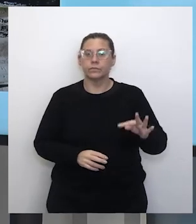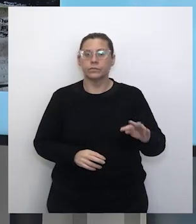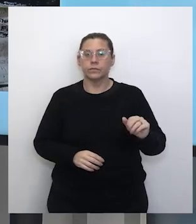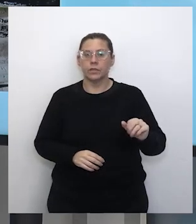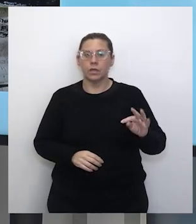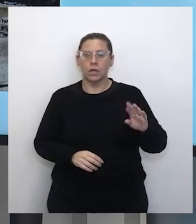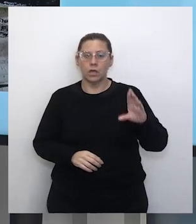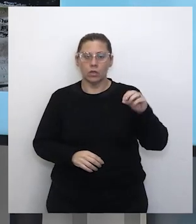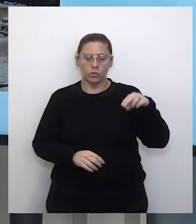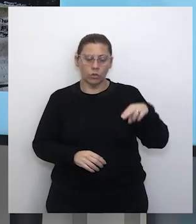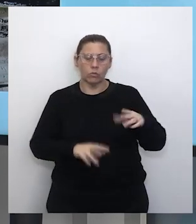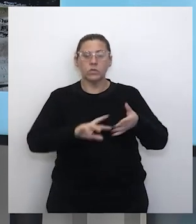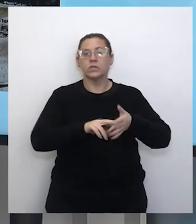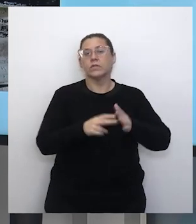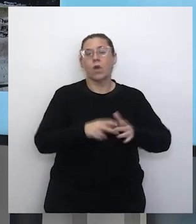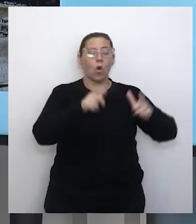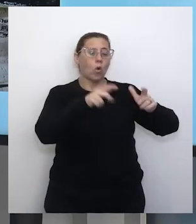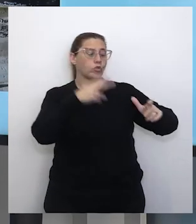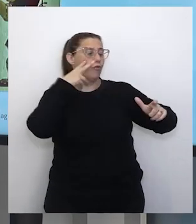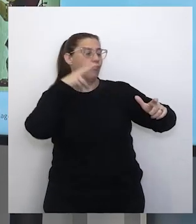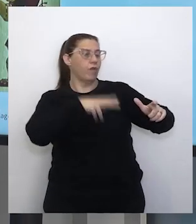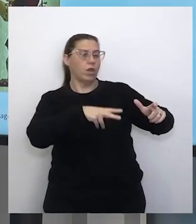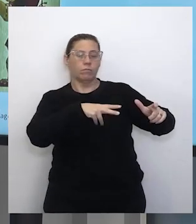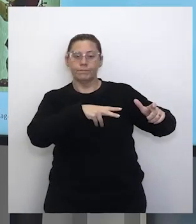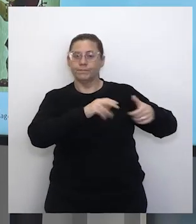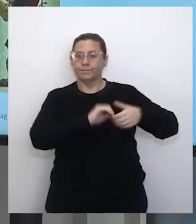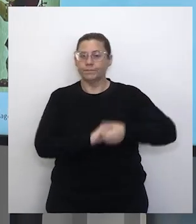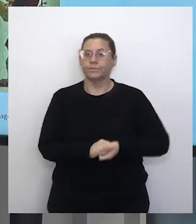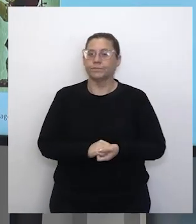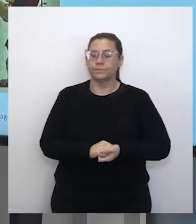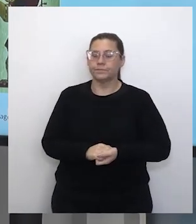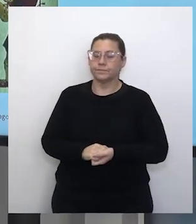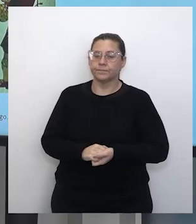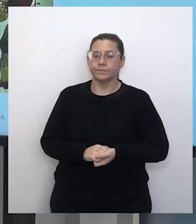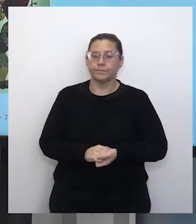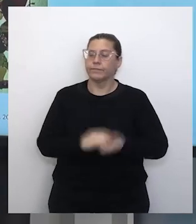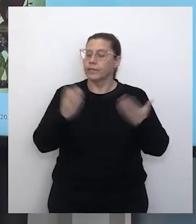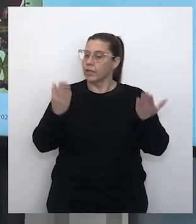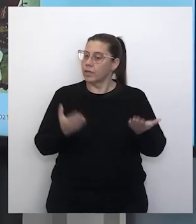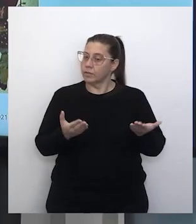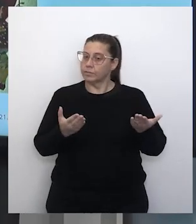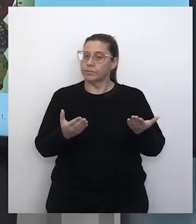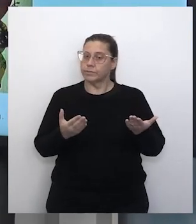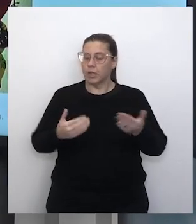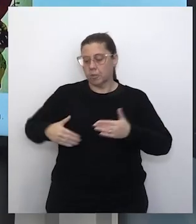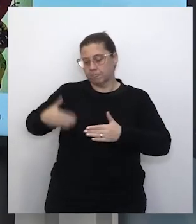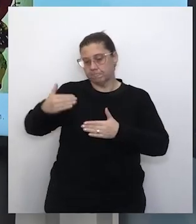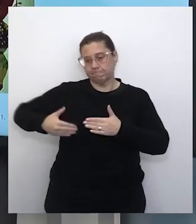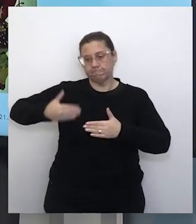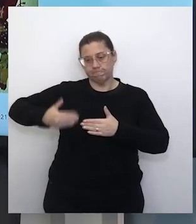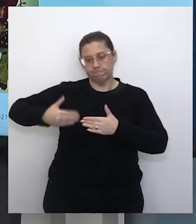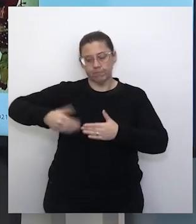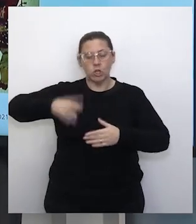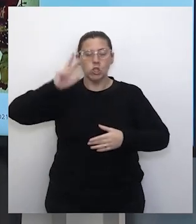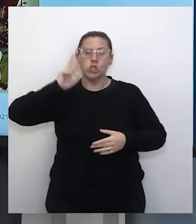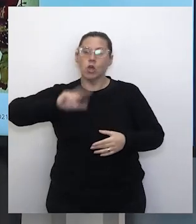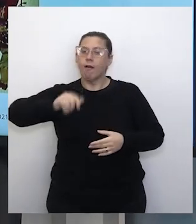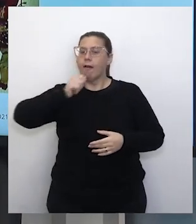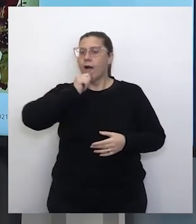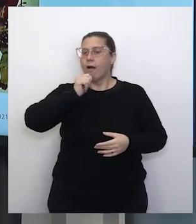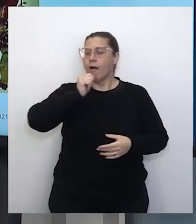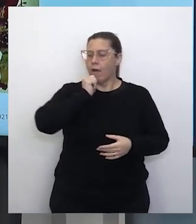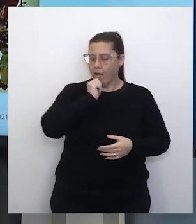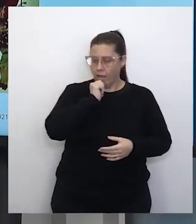de teatron, que é de onde se vê, tá? Então, vamos agora andar um pouquinho pela história, né, ainda na